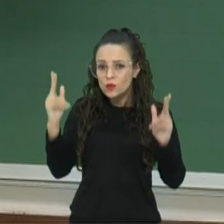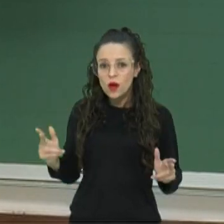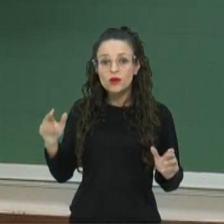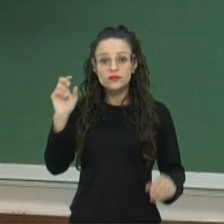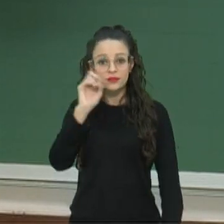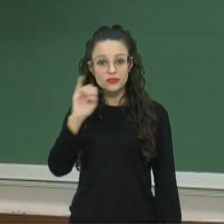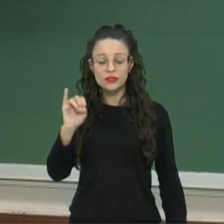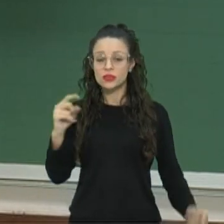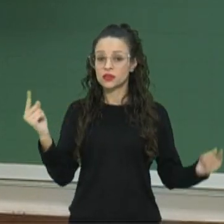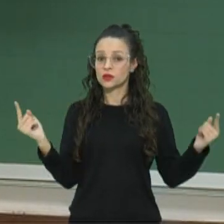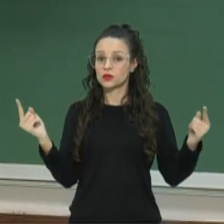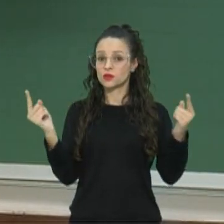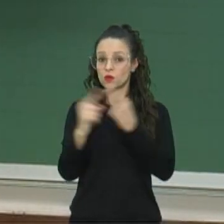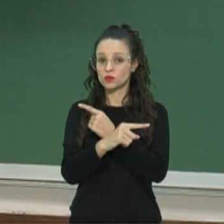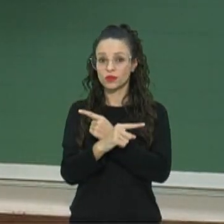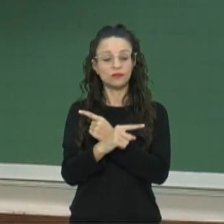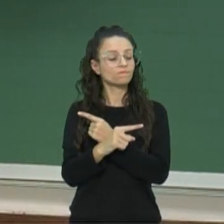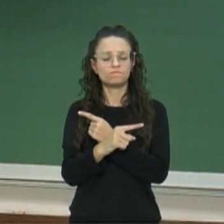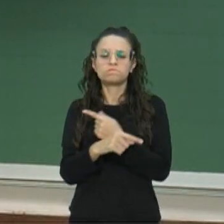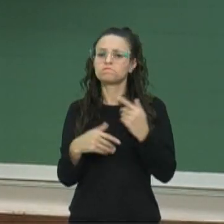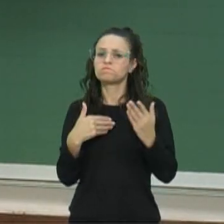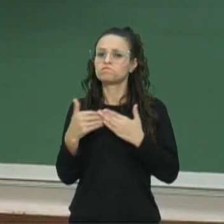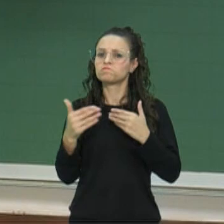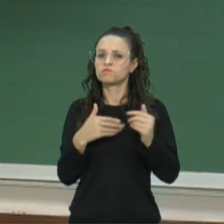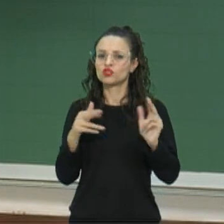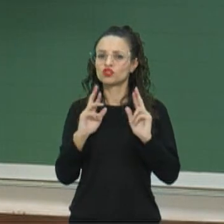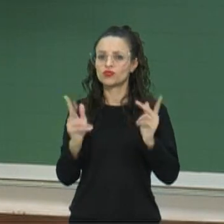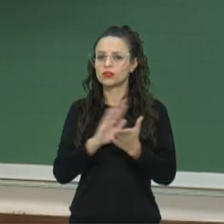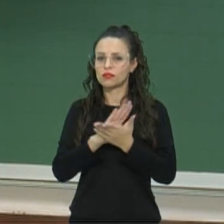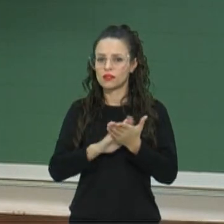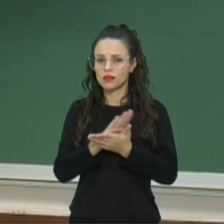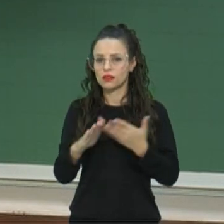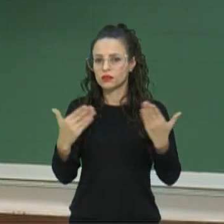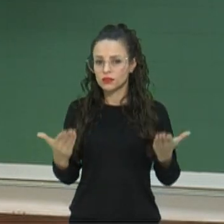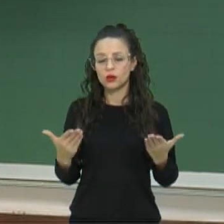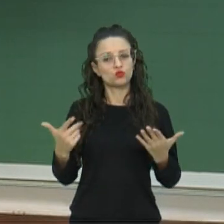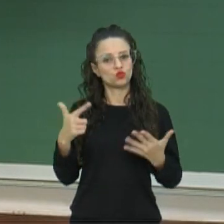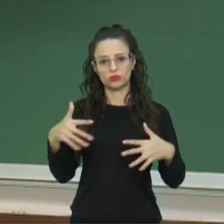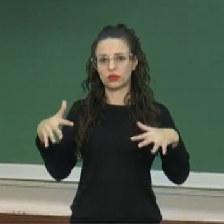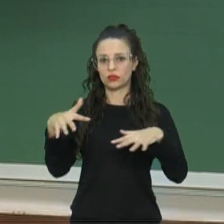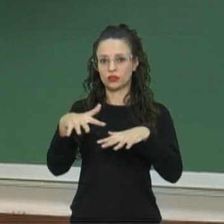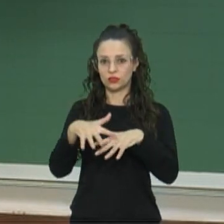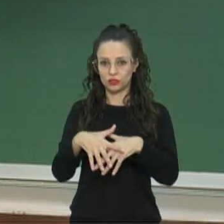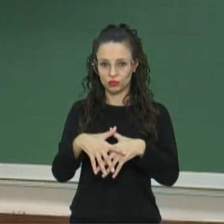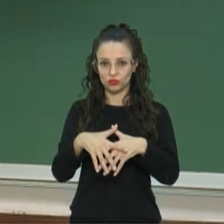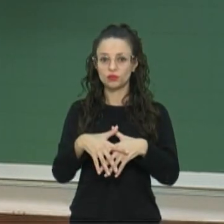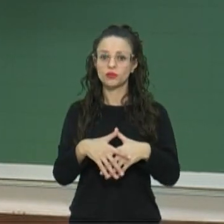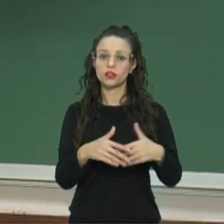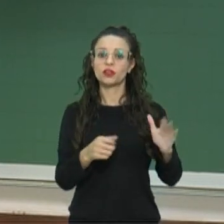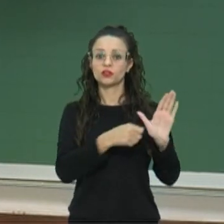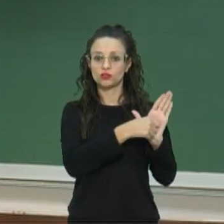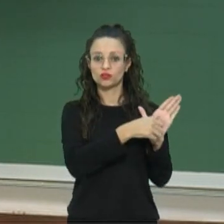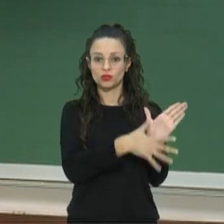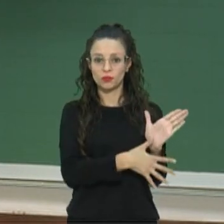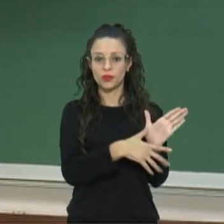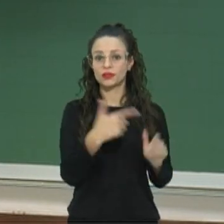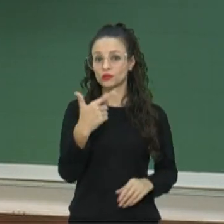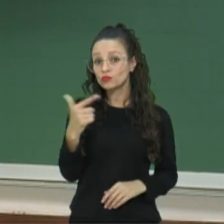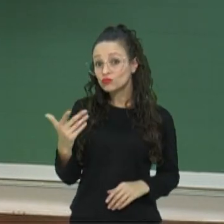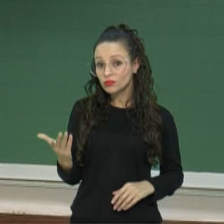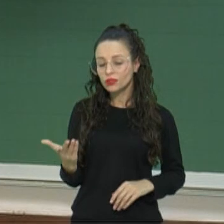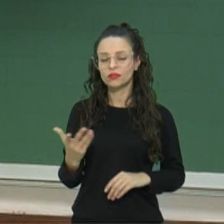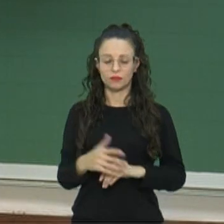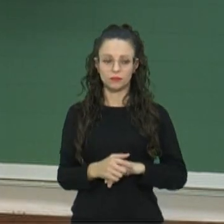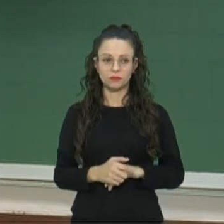eu invertesse a ordem, não ia fazer diferença. Então não haveria a isomeria geométrica, não teria a